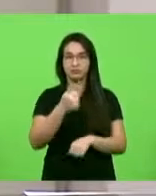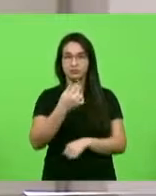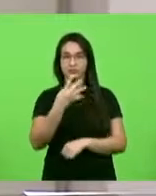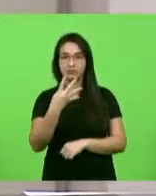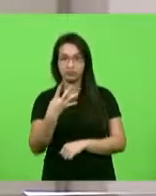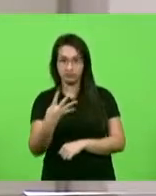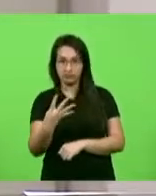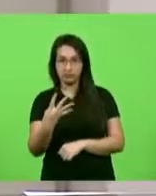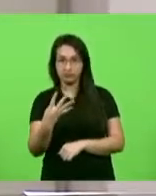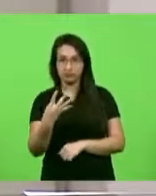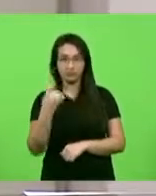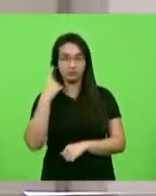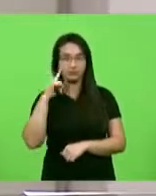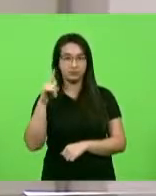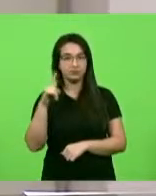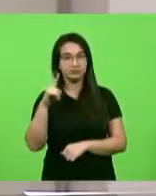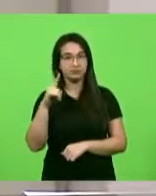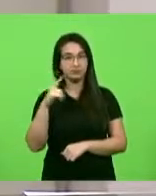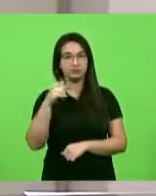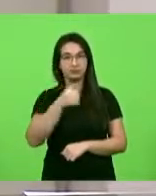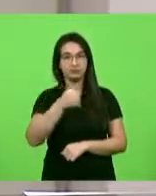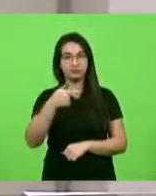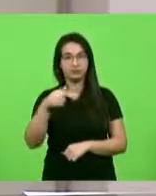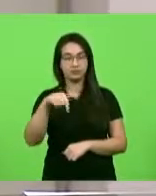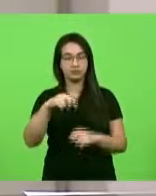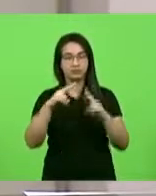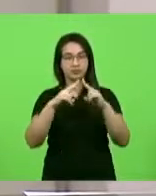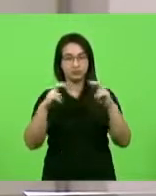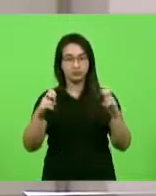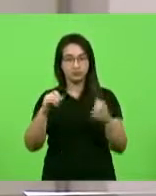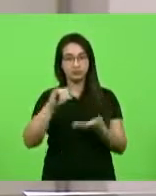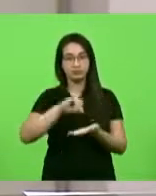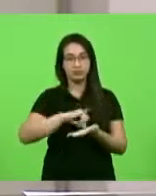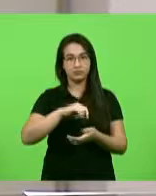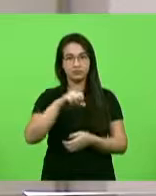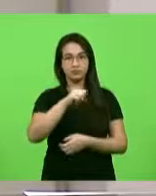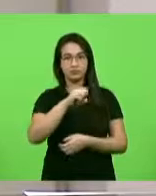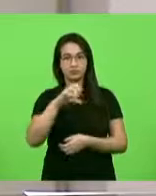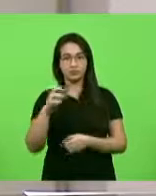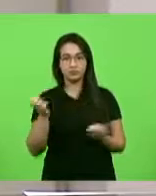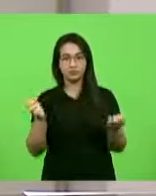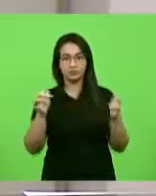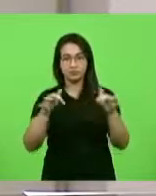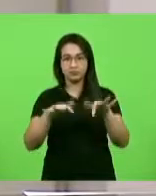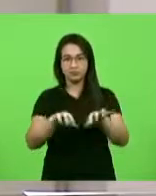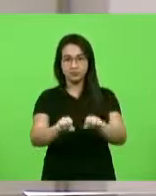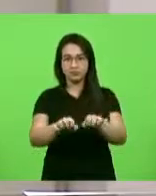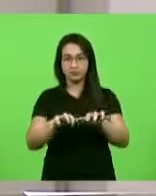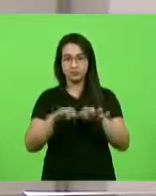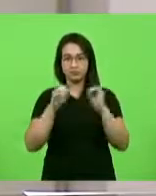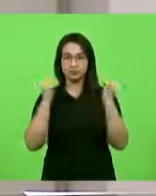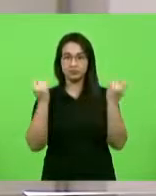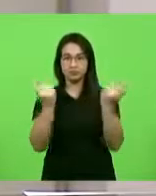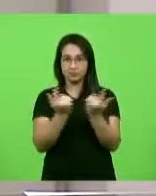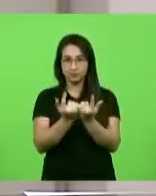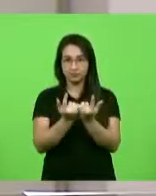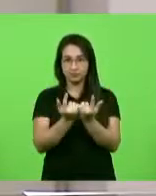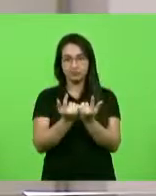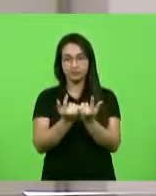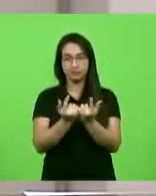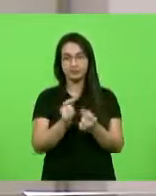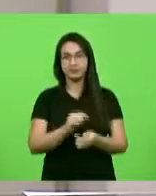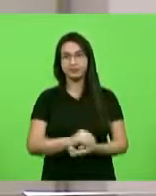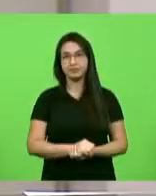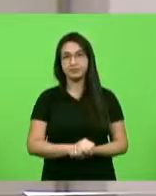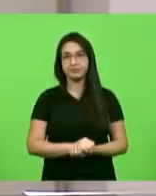2021, nesta cidade de Florianópolis, capital do Estado de Santa Catarina, reuniu-se a Assembleia Legislativa em sessão ordinária.